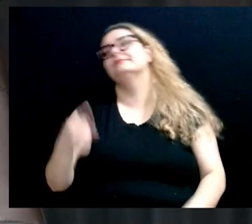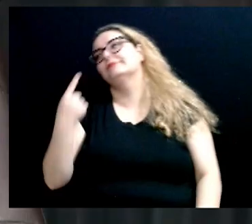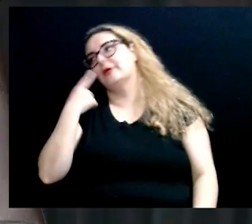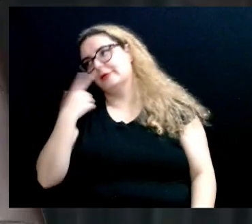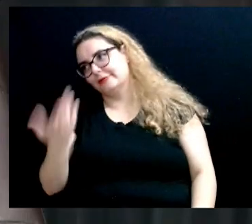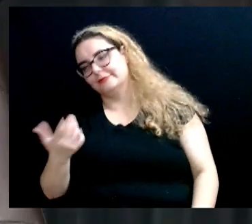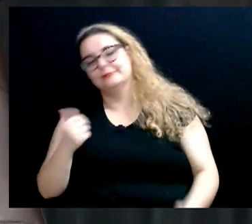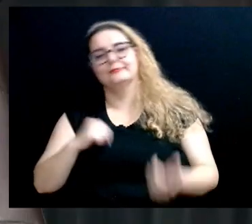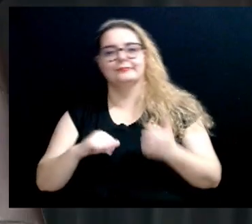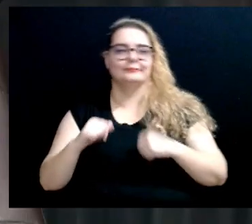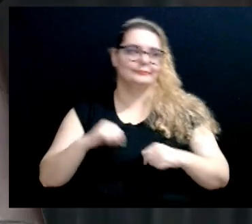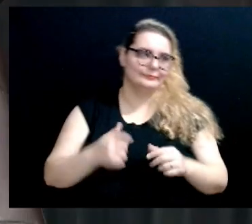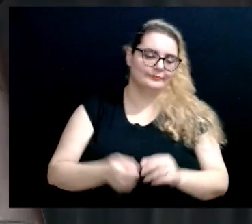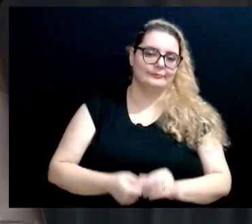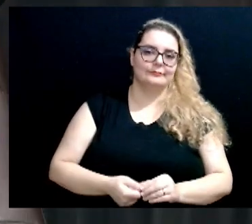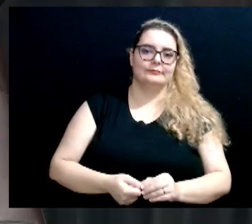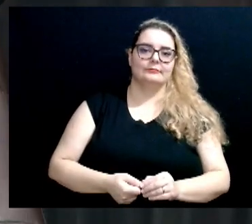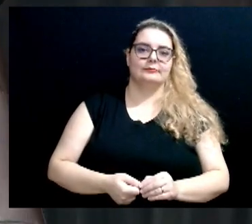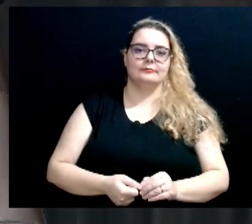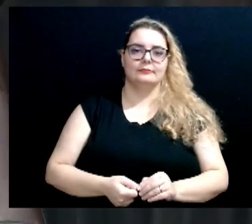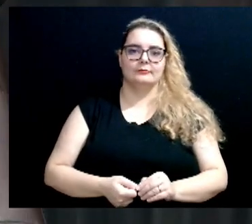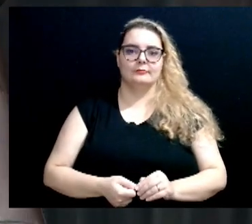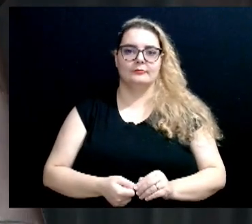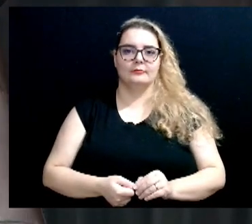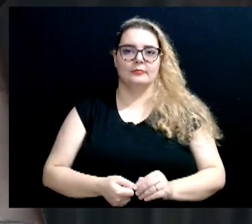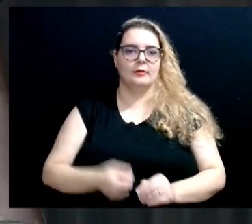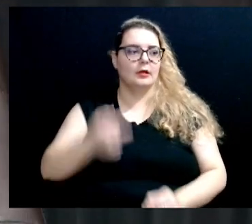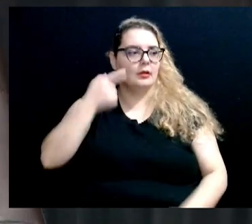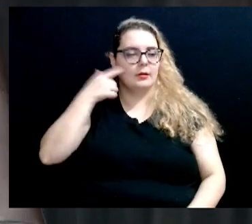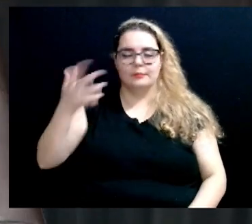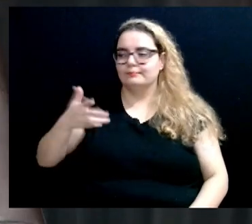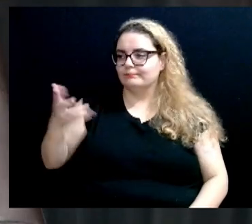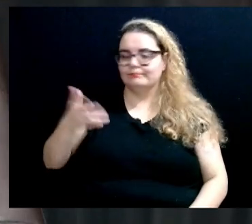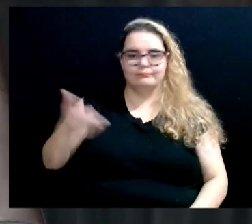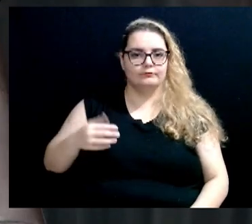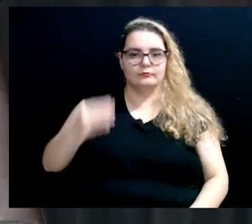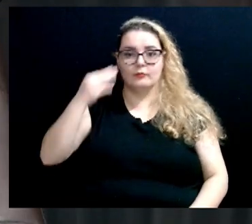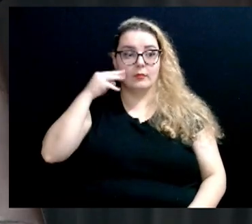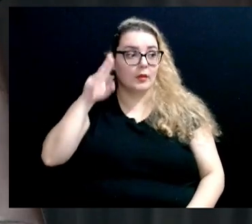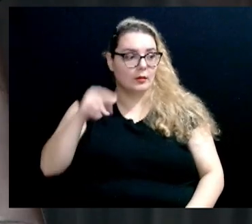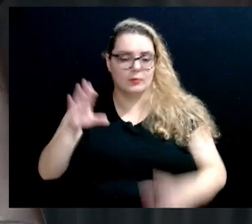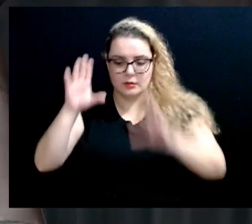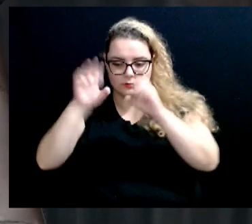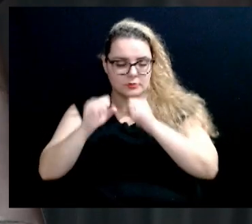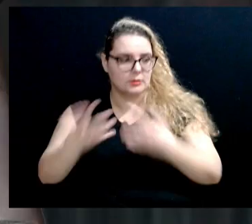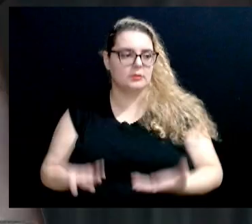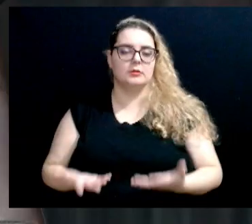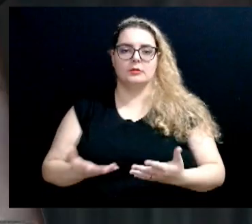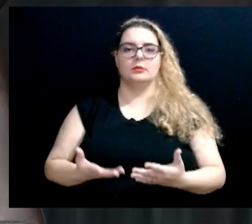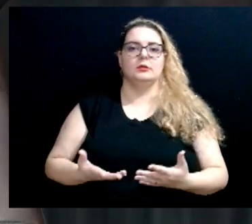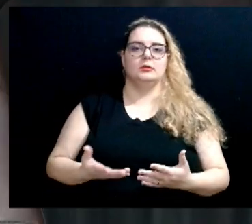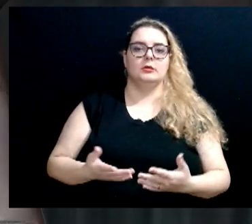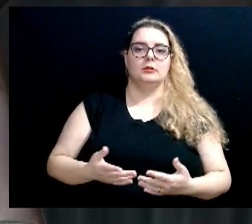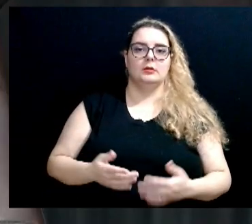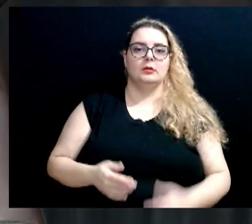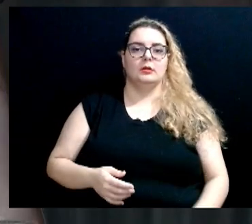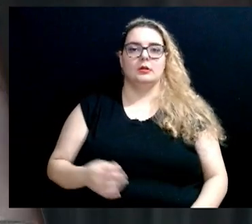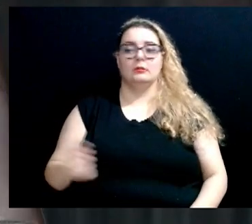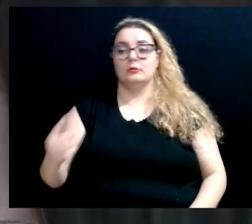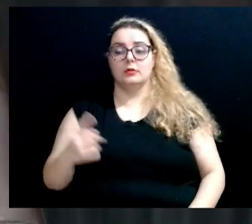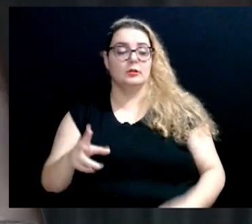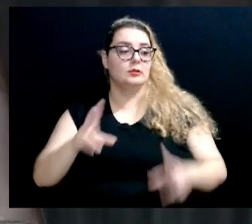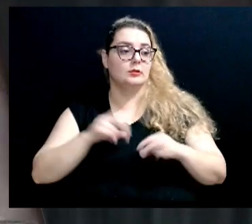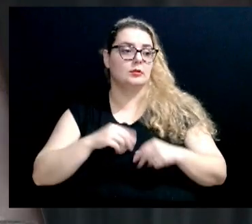Então, assim, a cabeça, o pensamento acelerado, aquela mente que não desliga, aquela pessoa, né? Muitas pessoas chegam e falam assim, nossa, eu vou pra cama